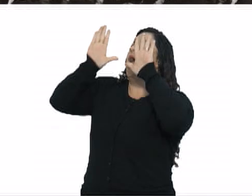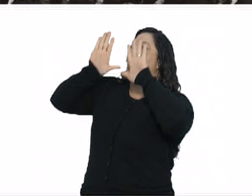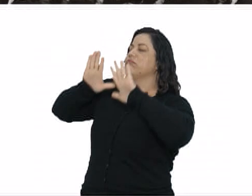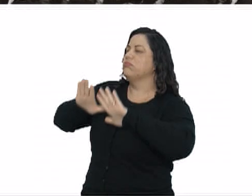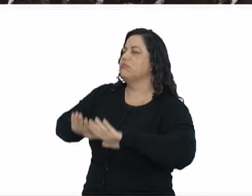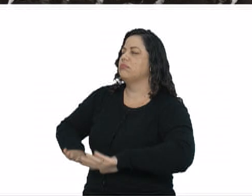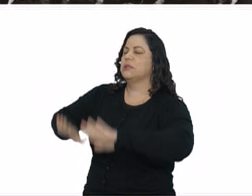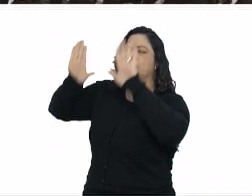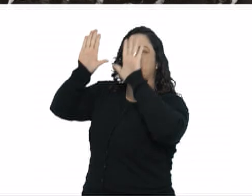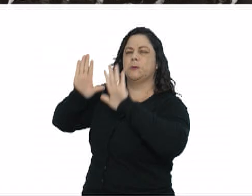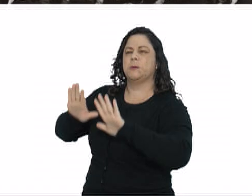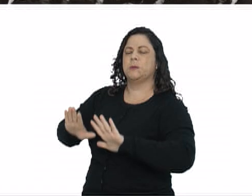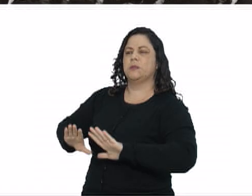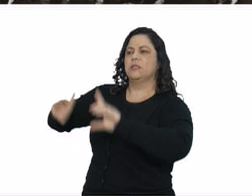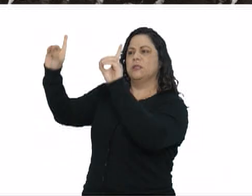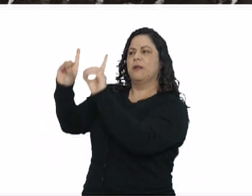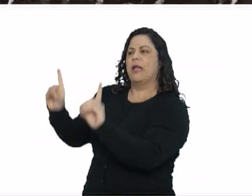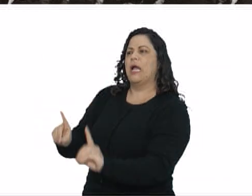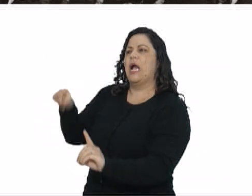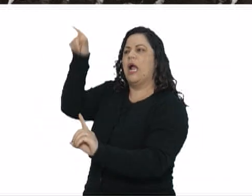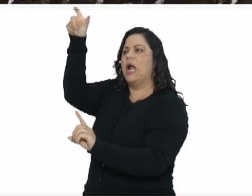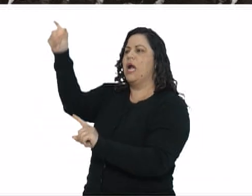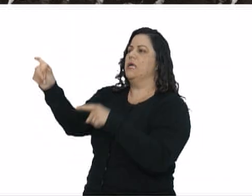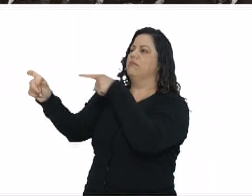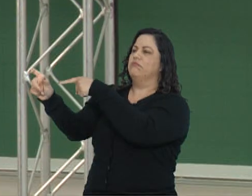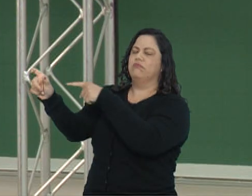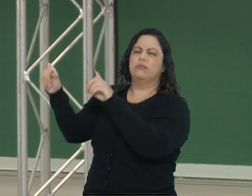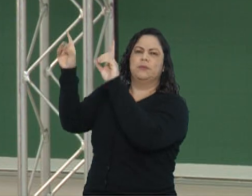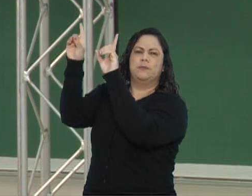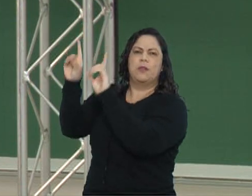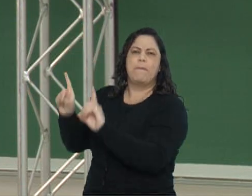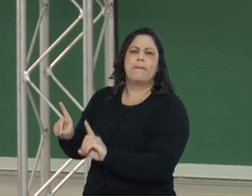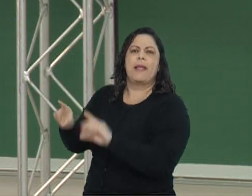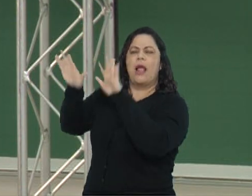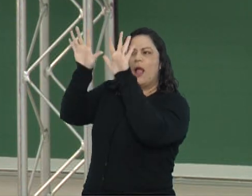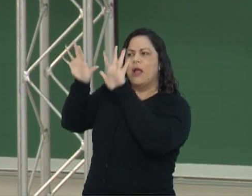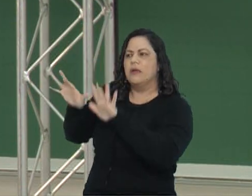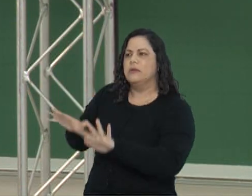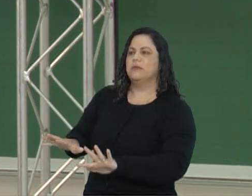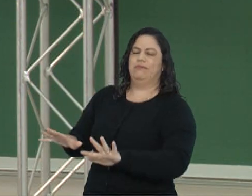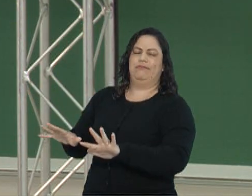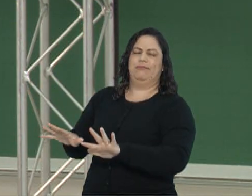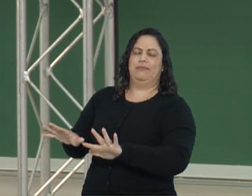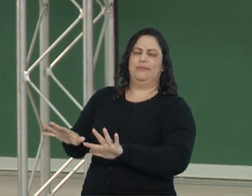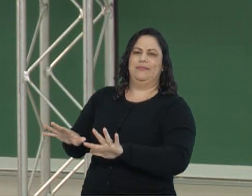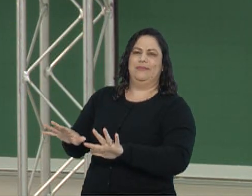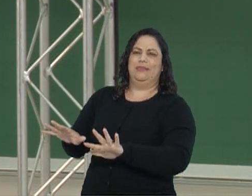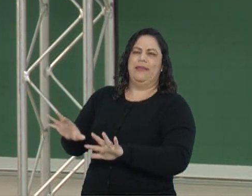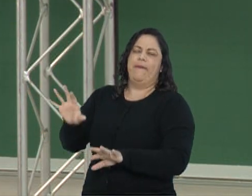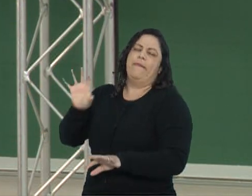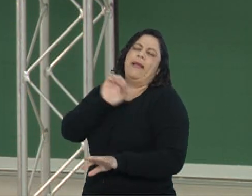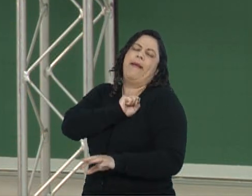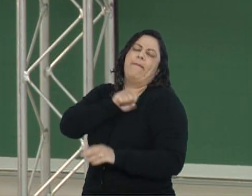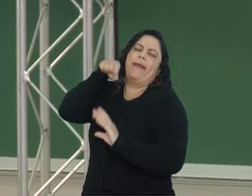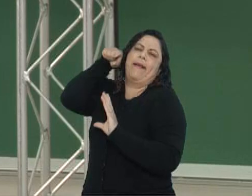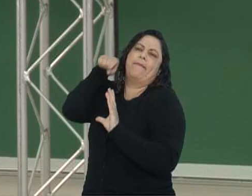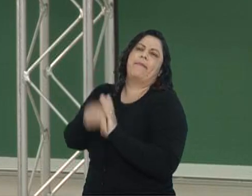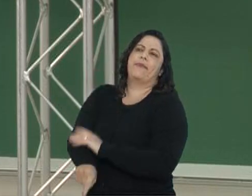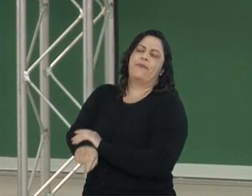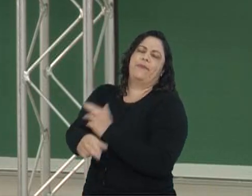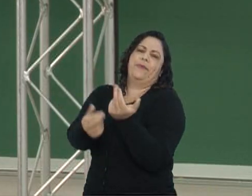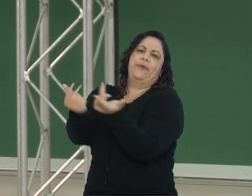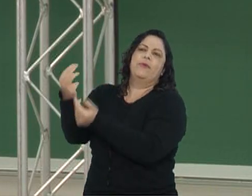de endeusamento do seu guia, como foi o Mussolini na Itália, como foi o Hitler na Alemanha.